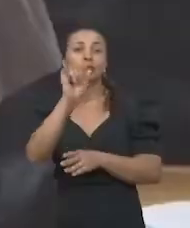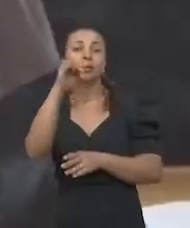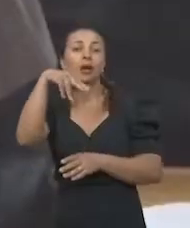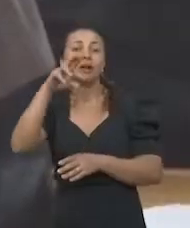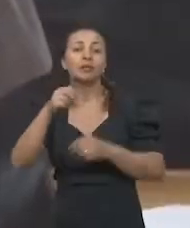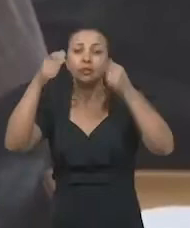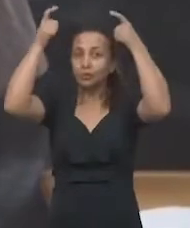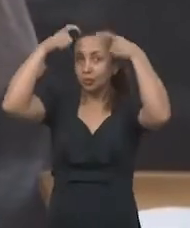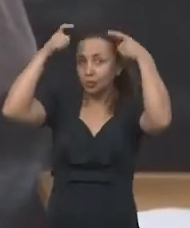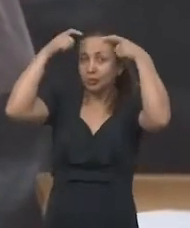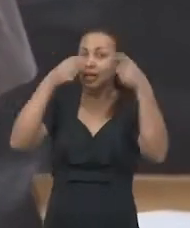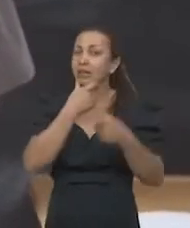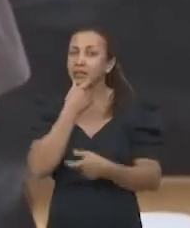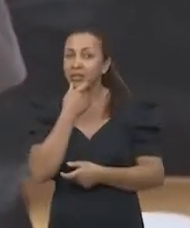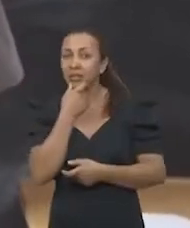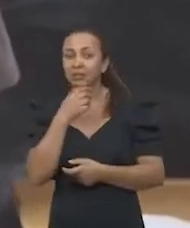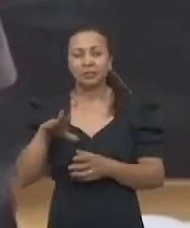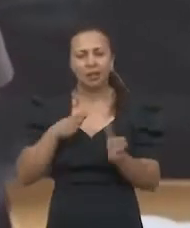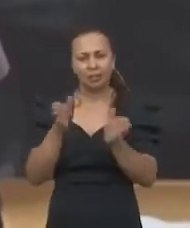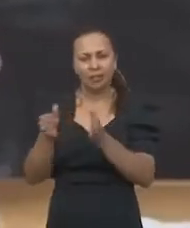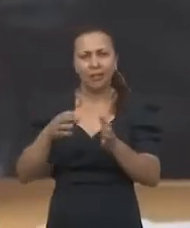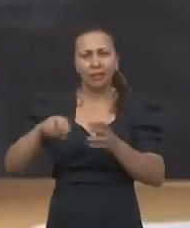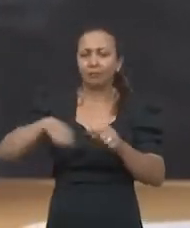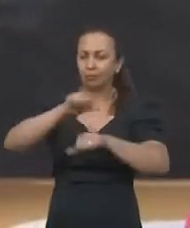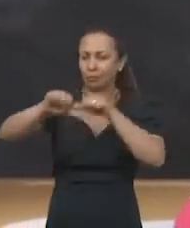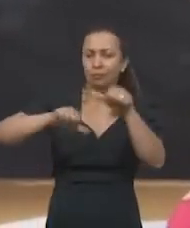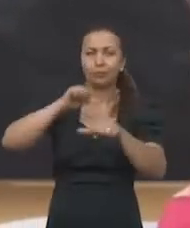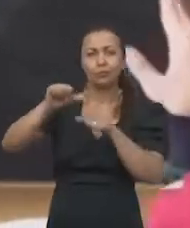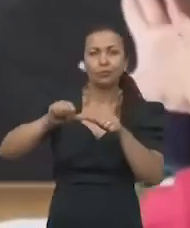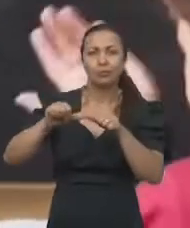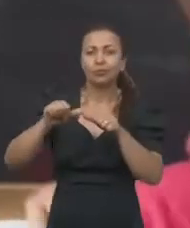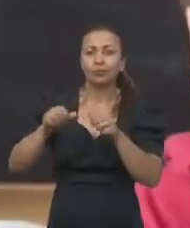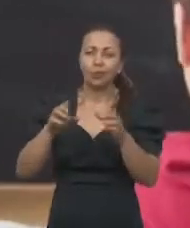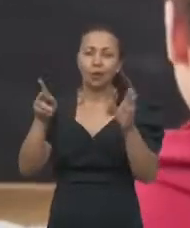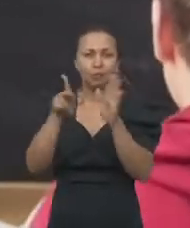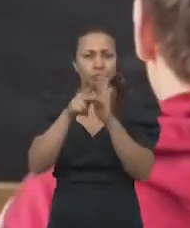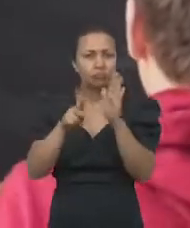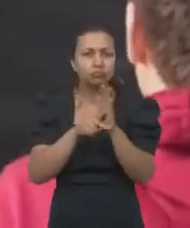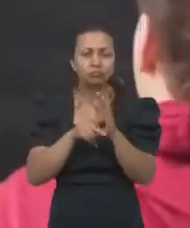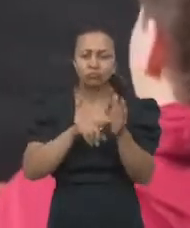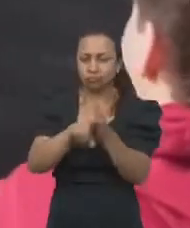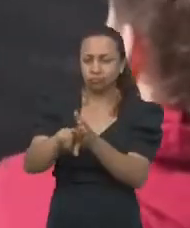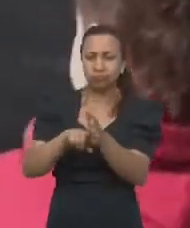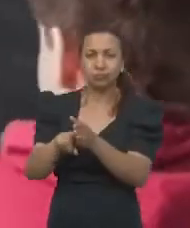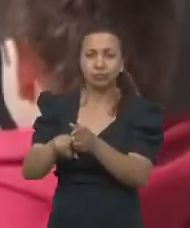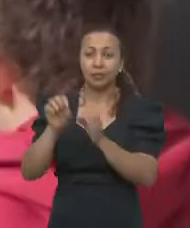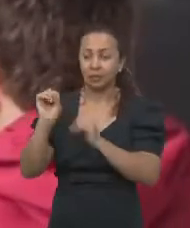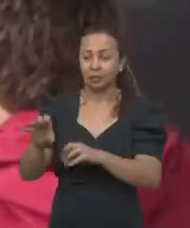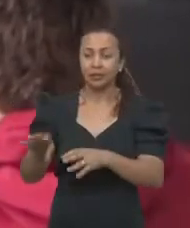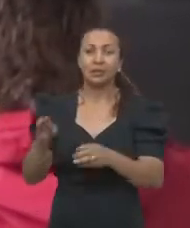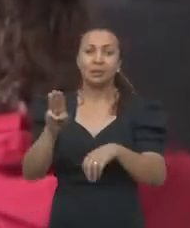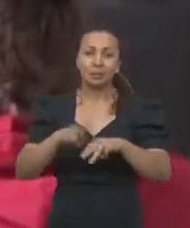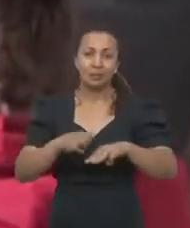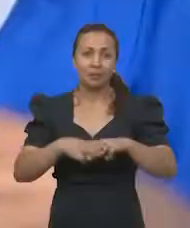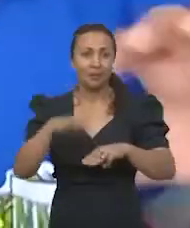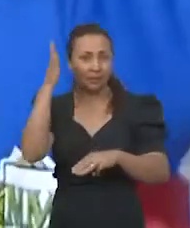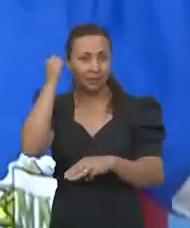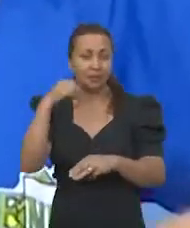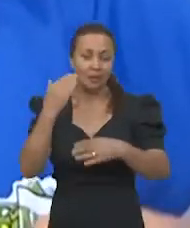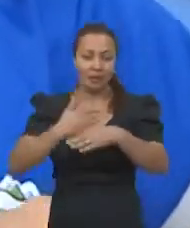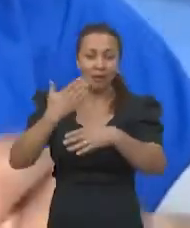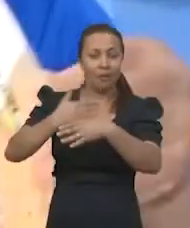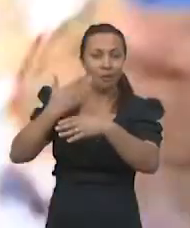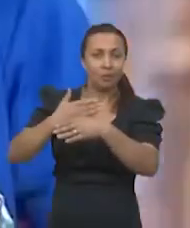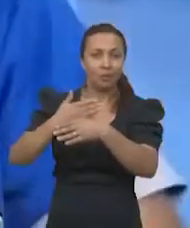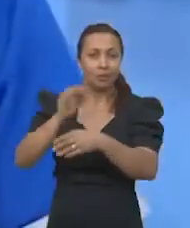Unido. Então, é dentro dessa rede hoje que a gente vem desenvolvendo os projetos de pesquisa. Então, na educação matemática, o que se sabe é